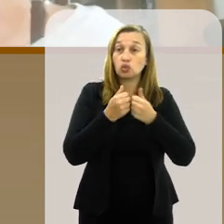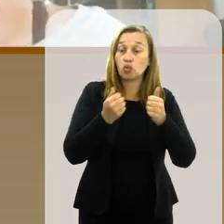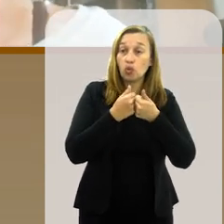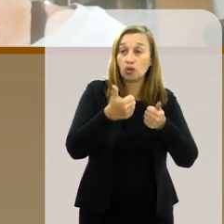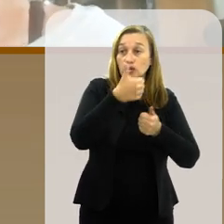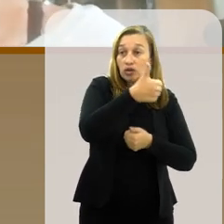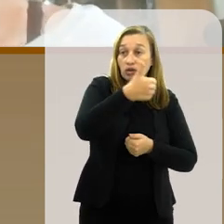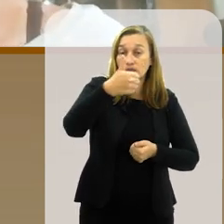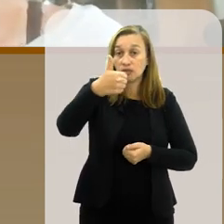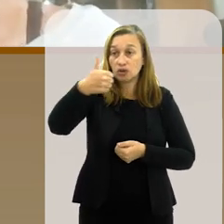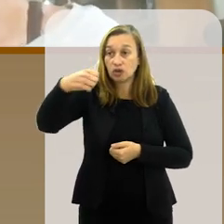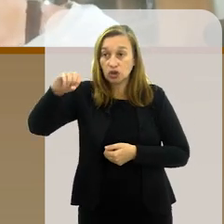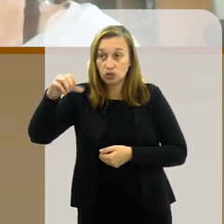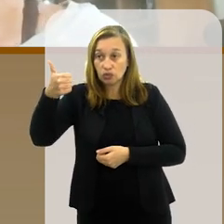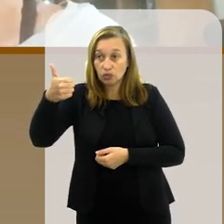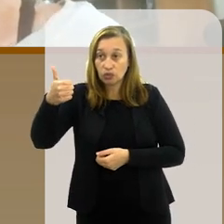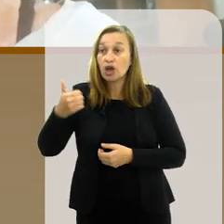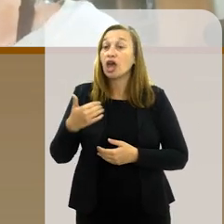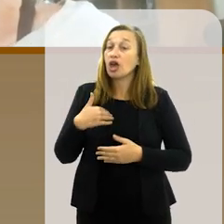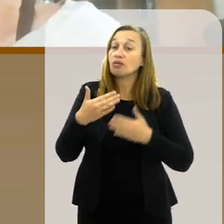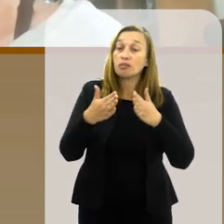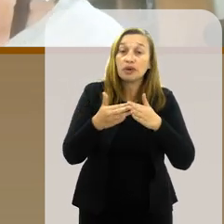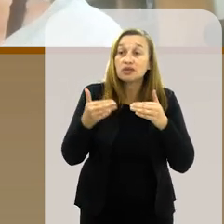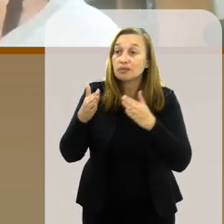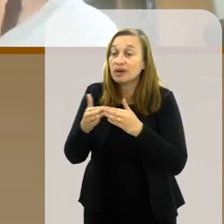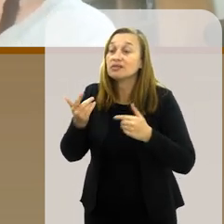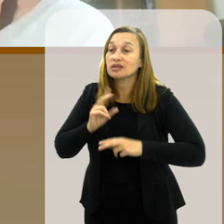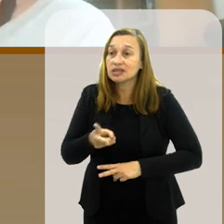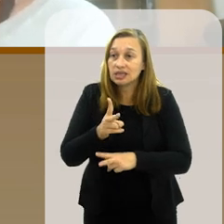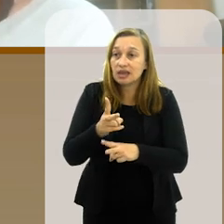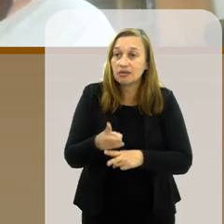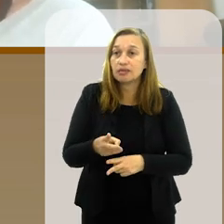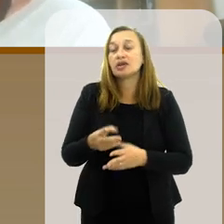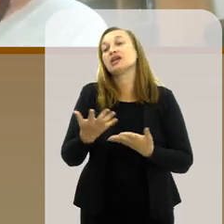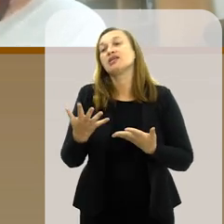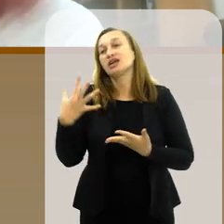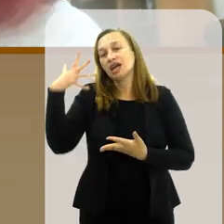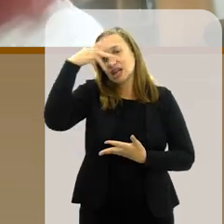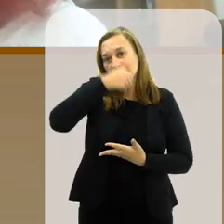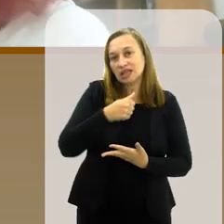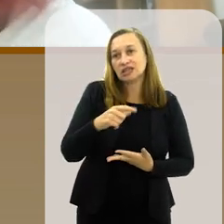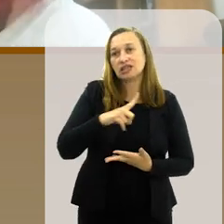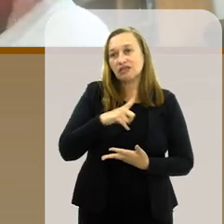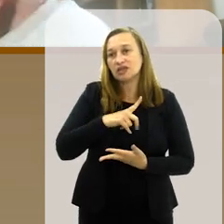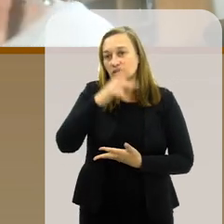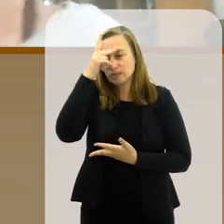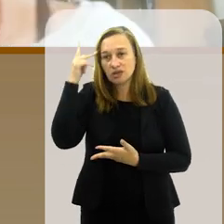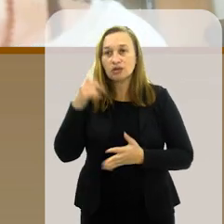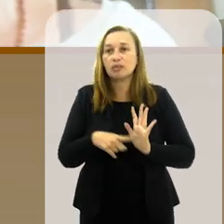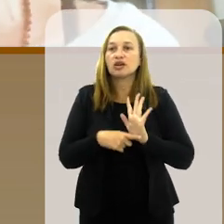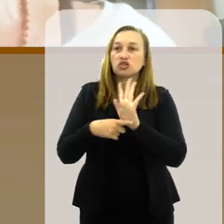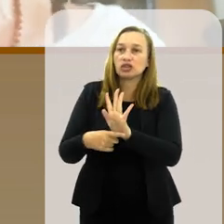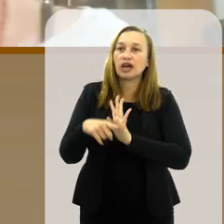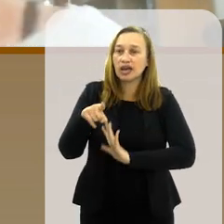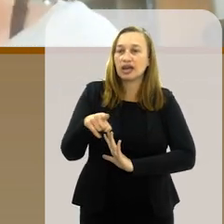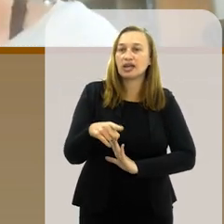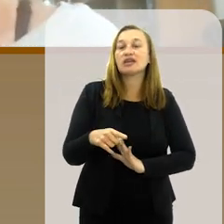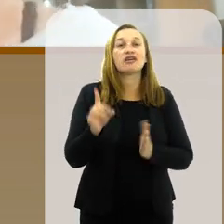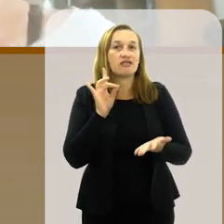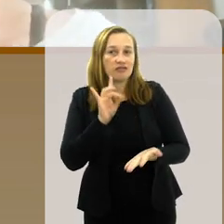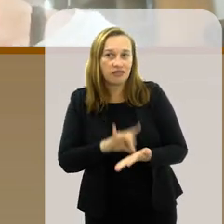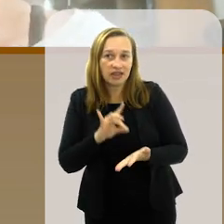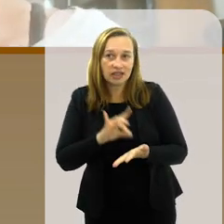Eu vivo pedindo, mas ainda não apareceu um patrocínio para ele. Seria lindo que aparecesse dessa minha